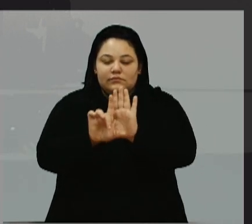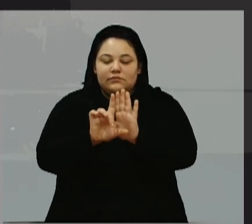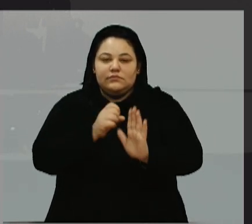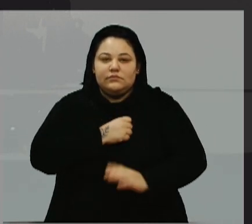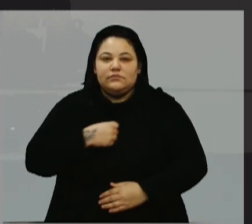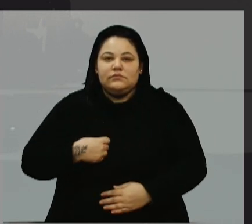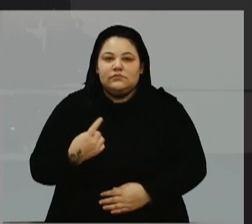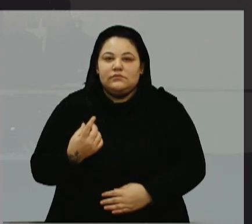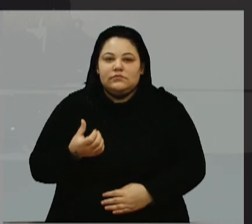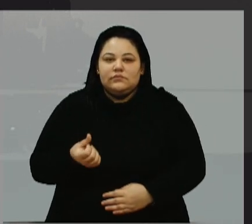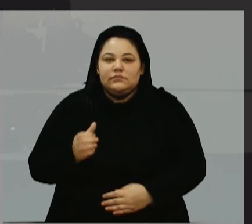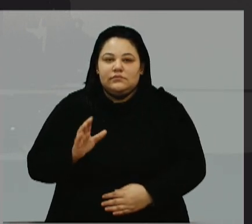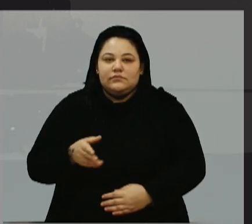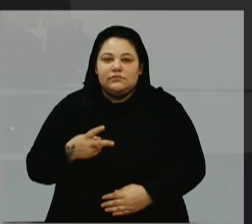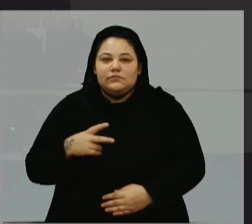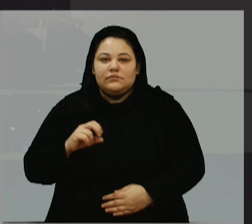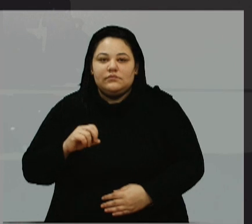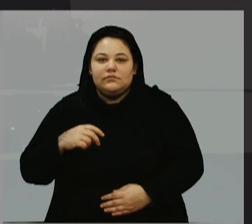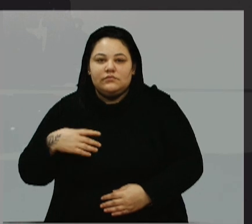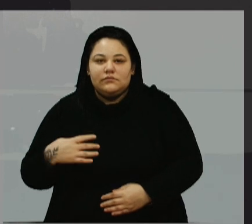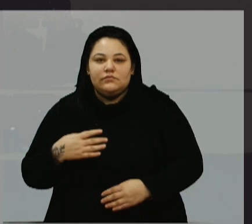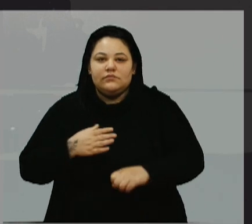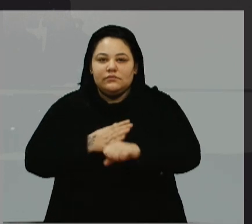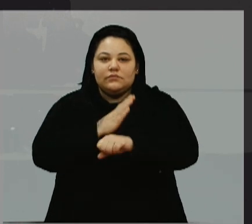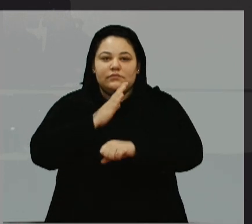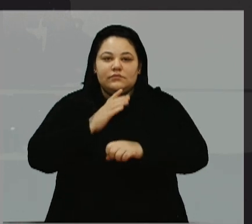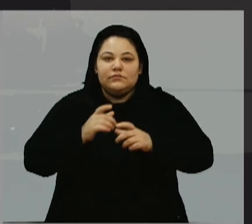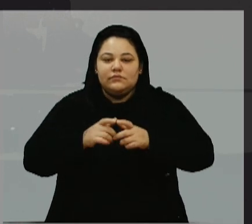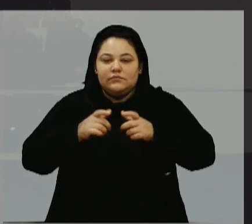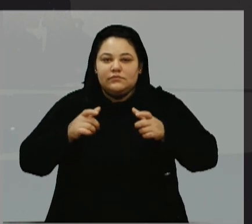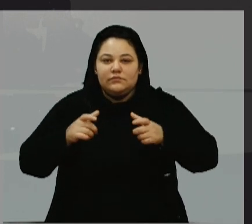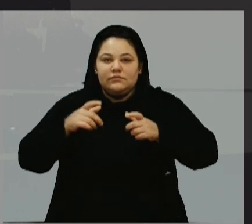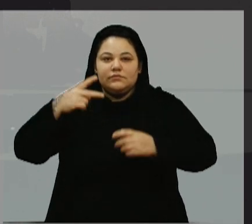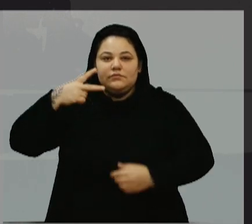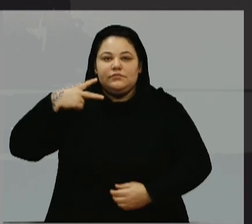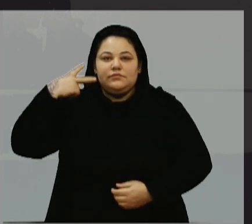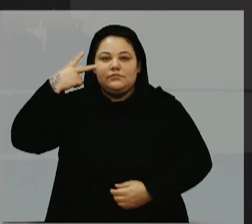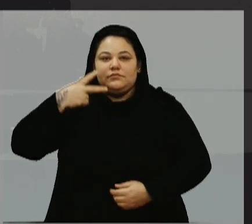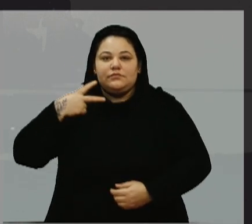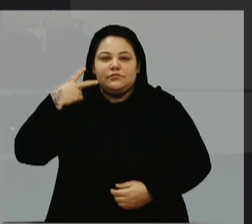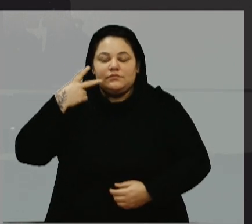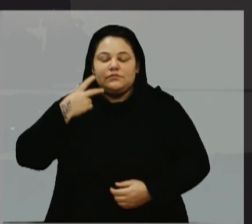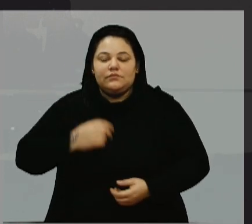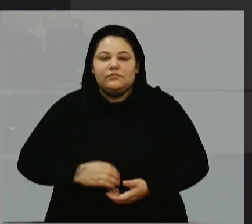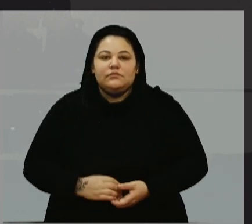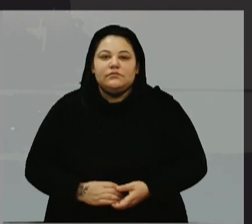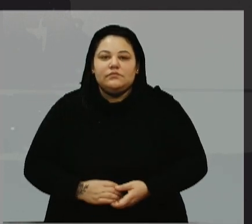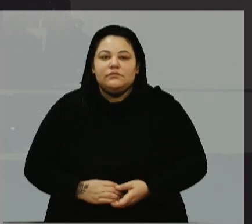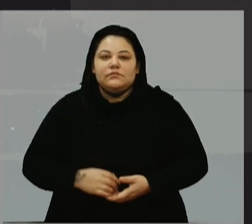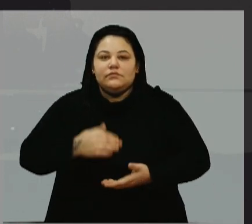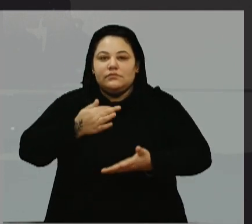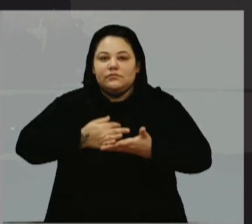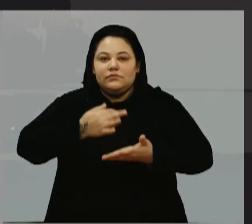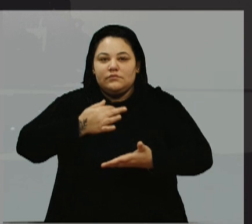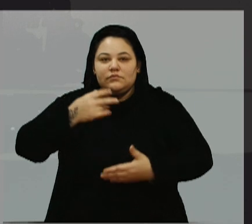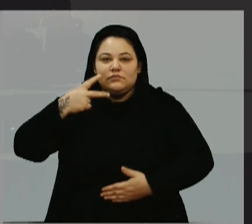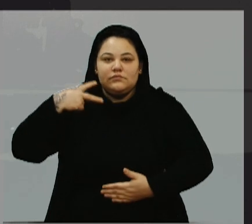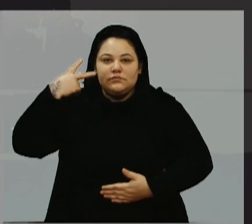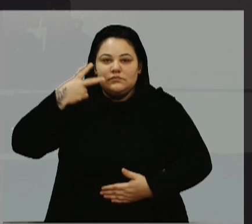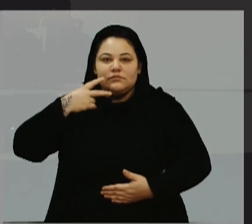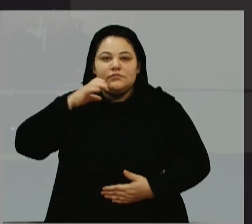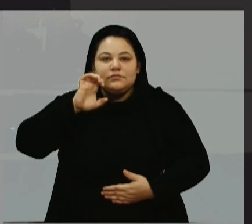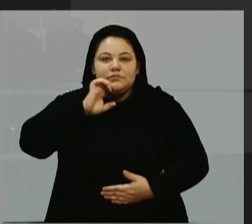número 16/2024 foi aprovado por unanimidade das vereadoras e vereadores, com ausência da vereadora